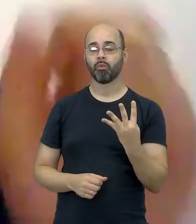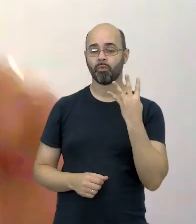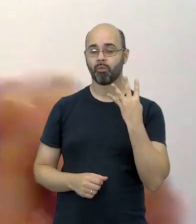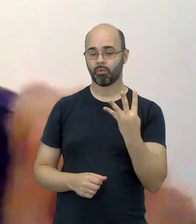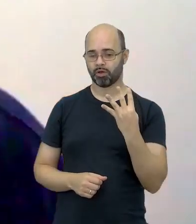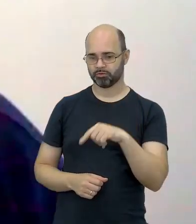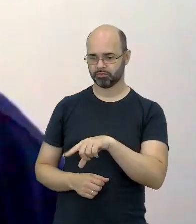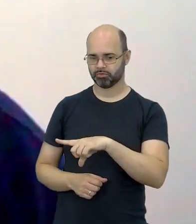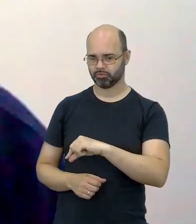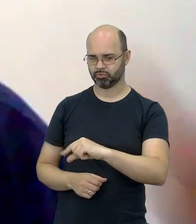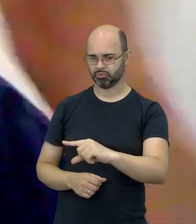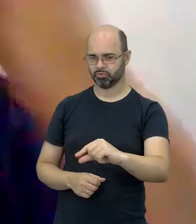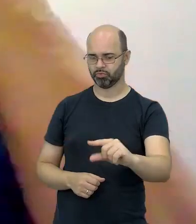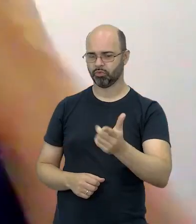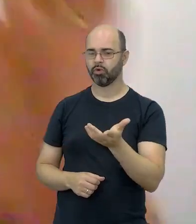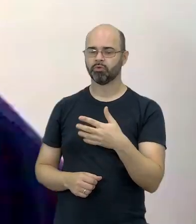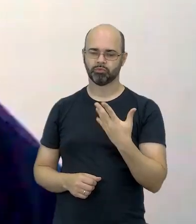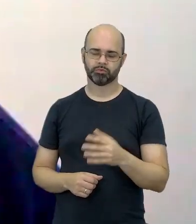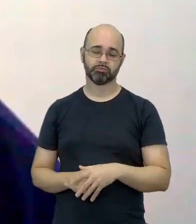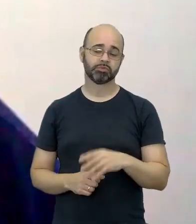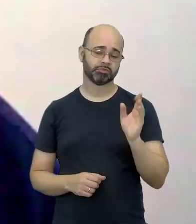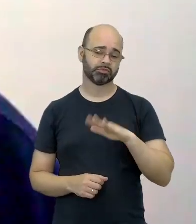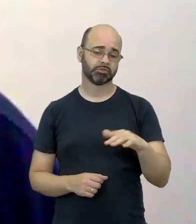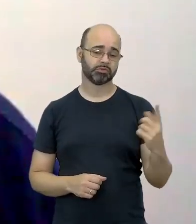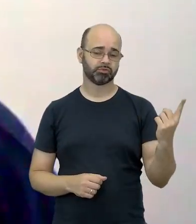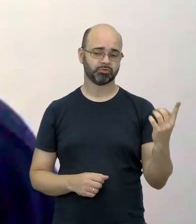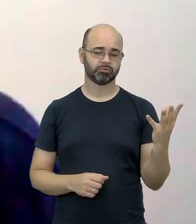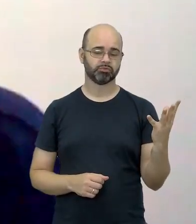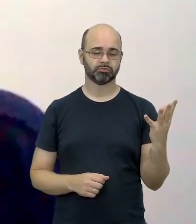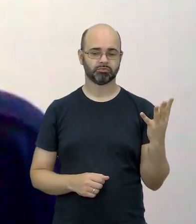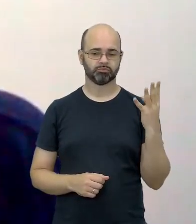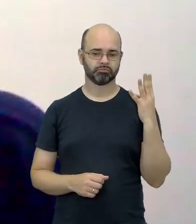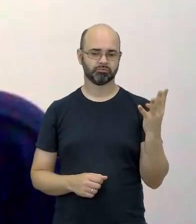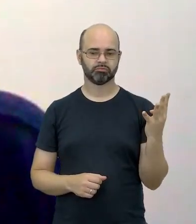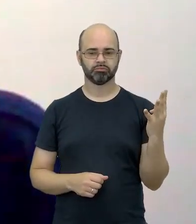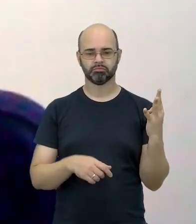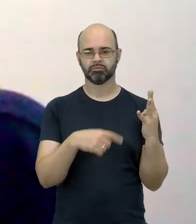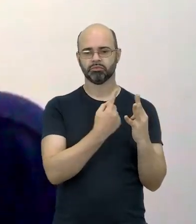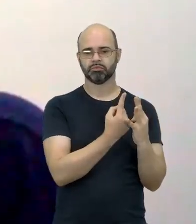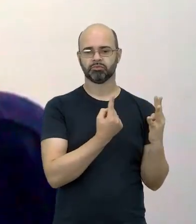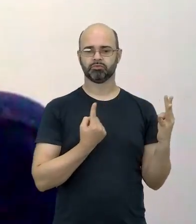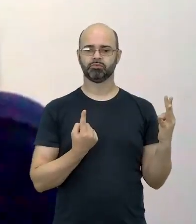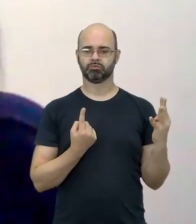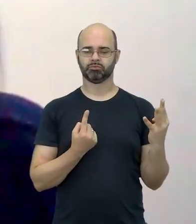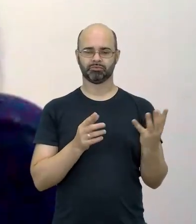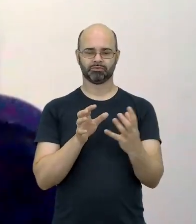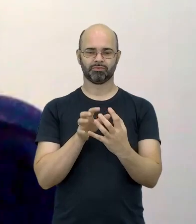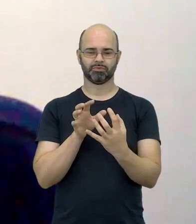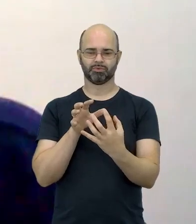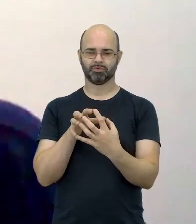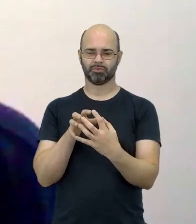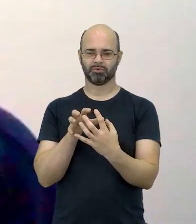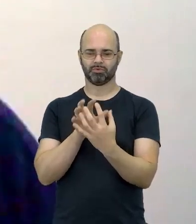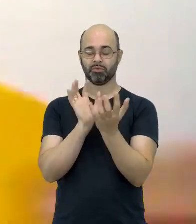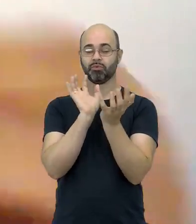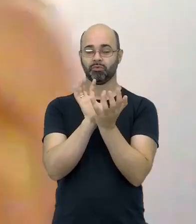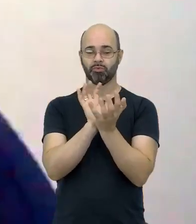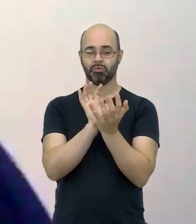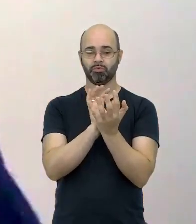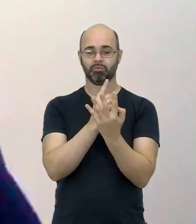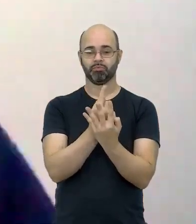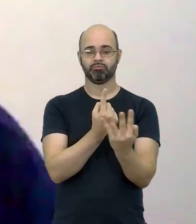E aí, uma das crianças vai falar para ele assim, olha, agora você vai ser o informante desse grupo aqui, né?